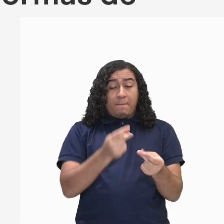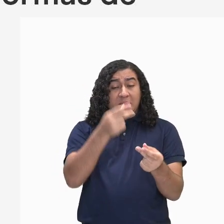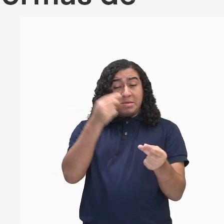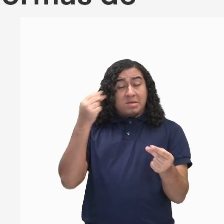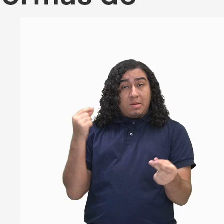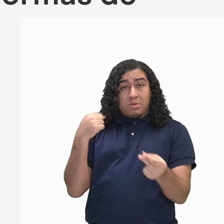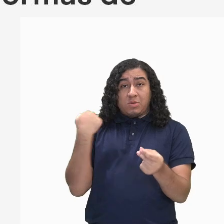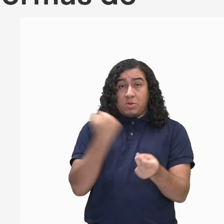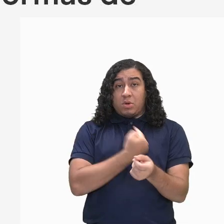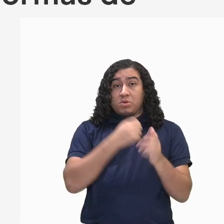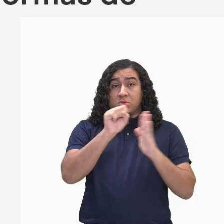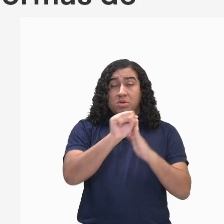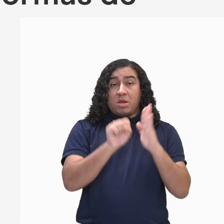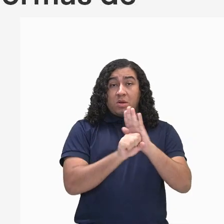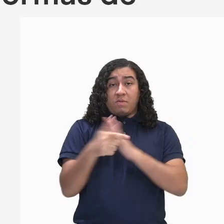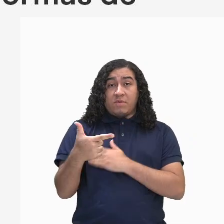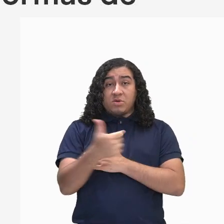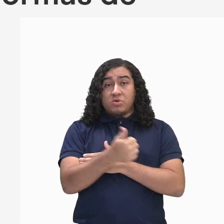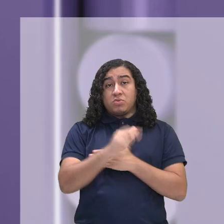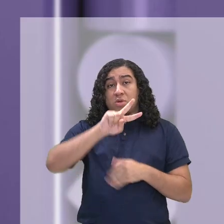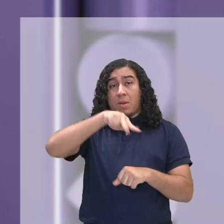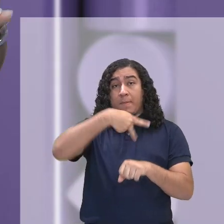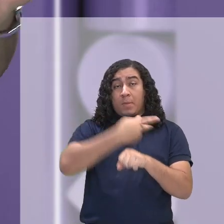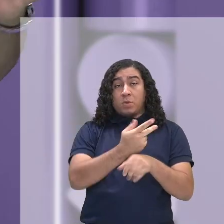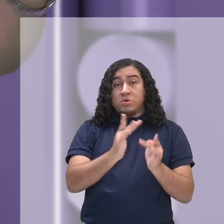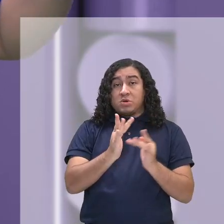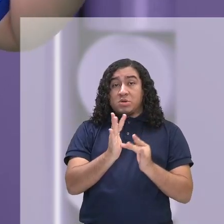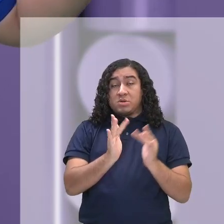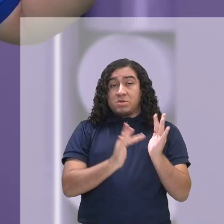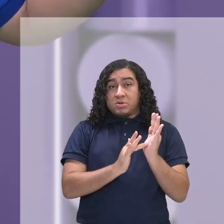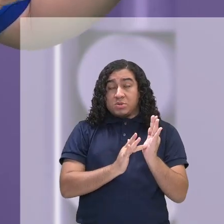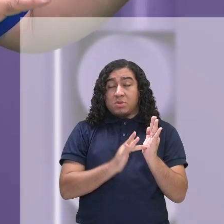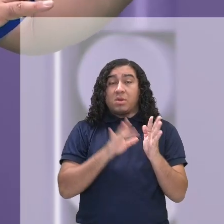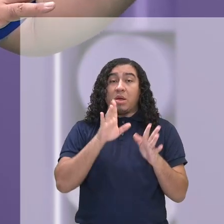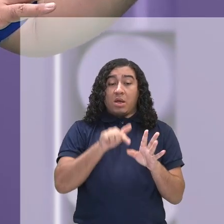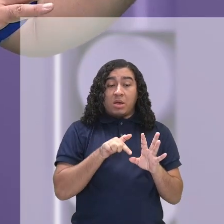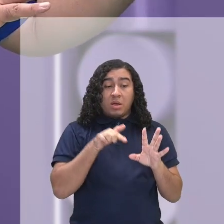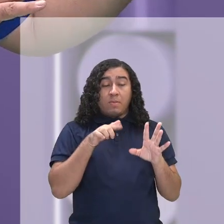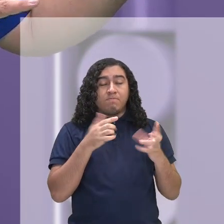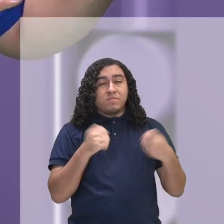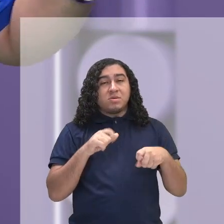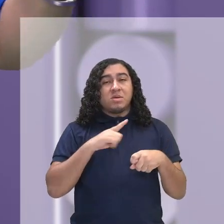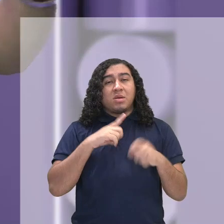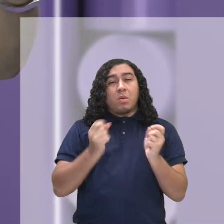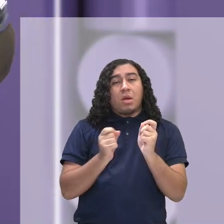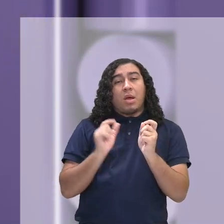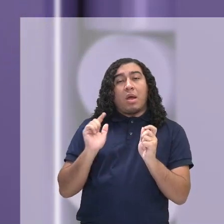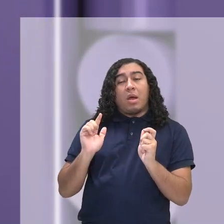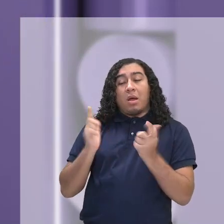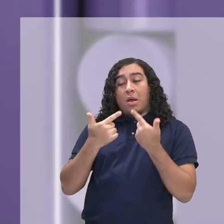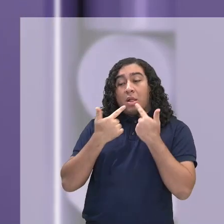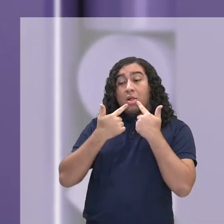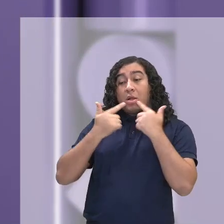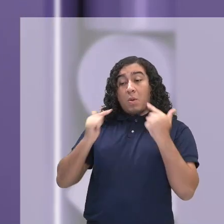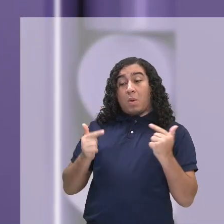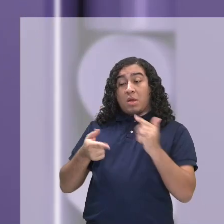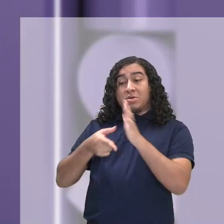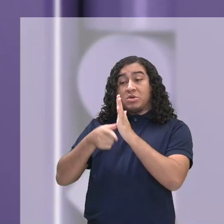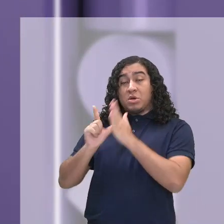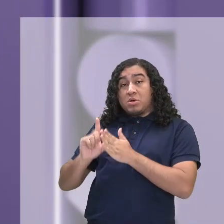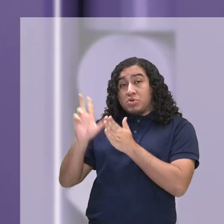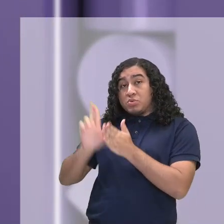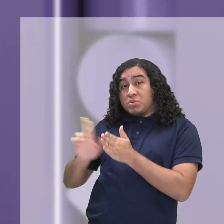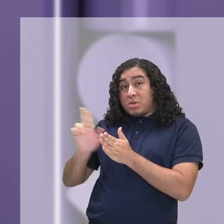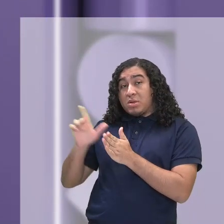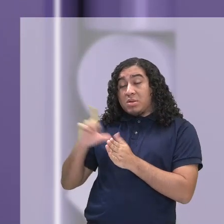no século 21 depois de Cristo. Então é preciso que aquela linguagem do mundo antigo ela seja atualizada para o